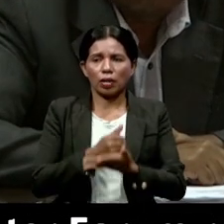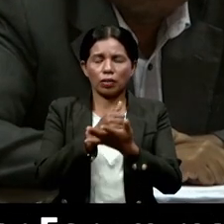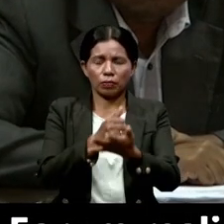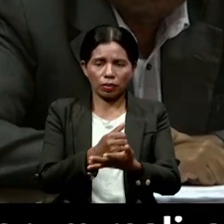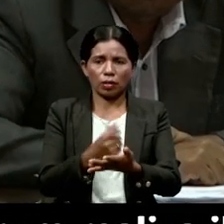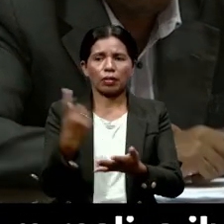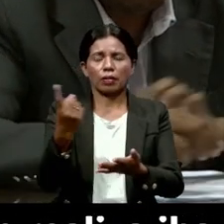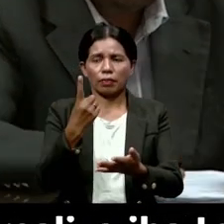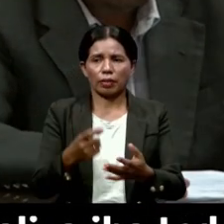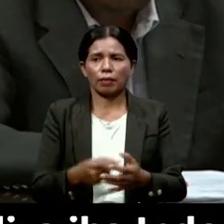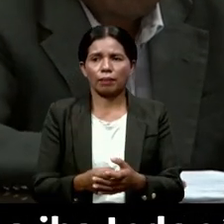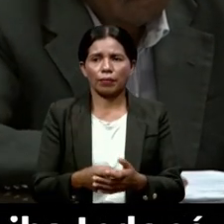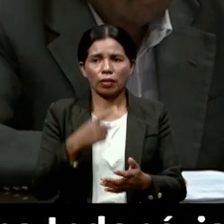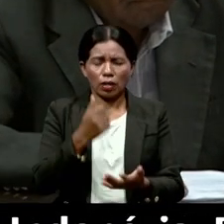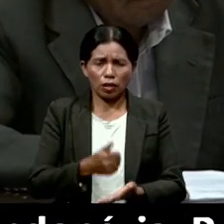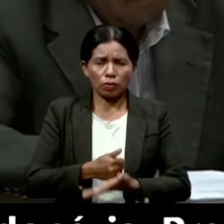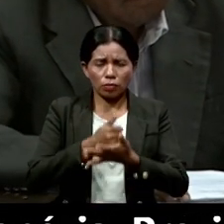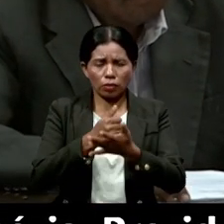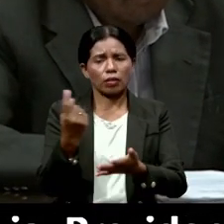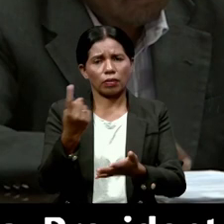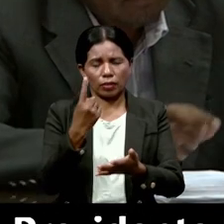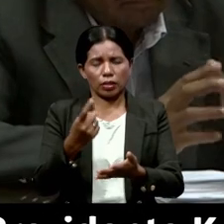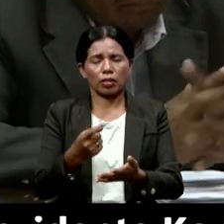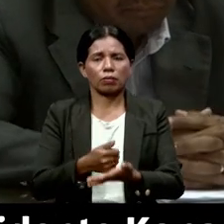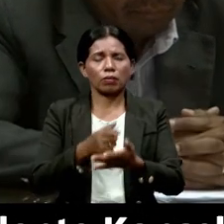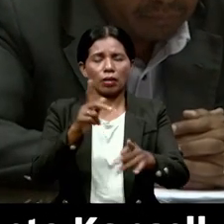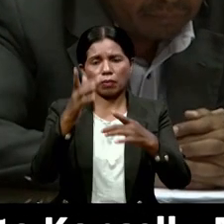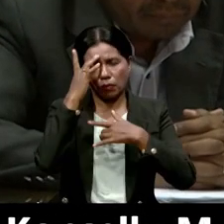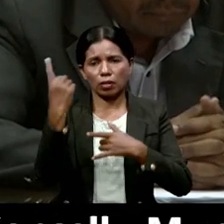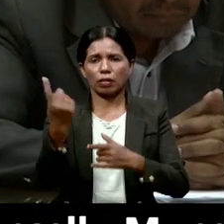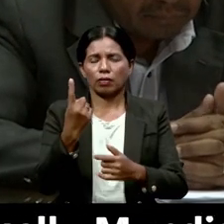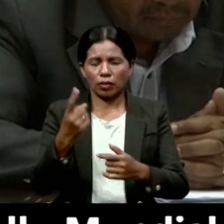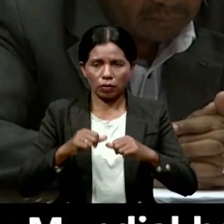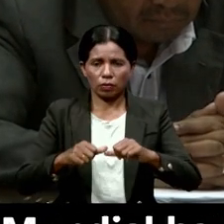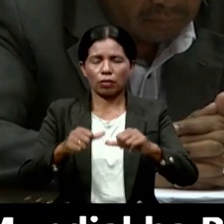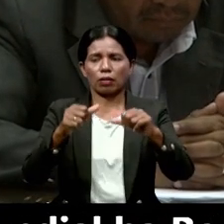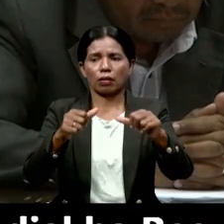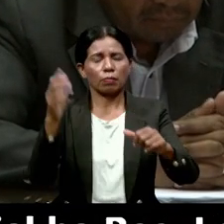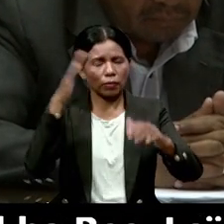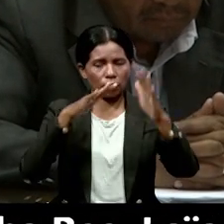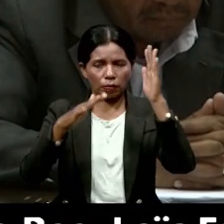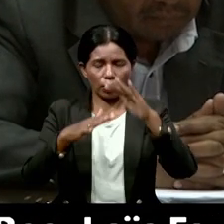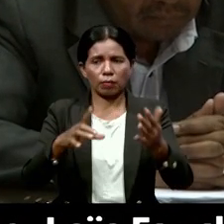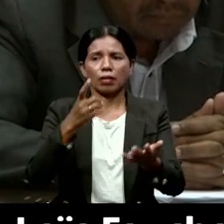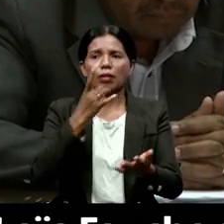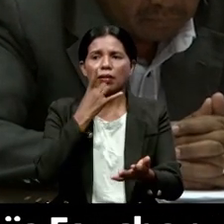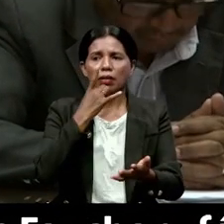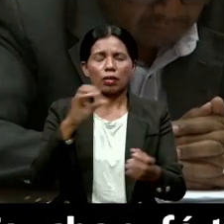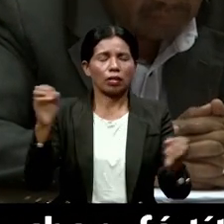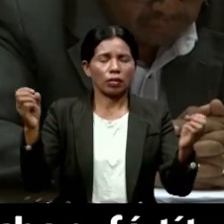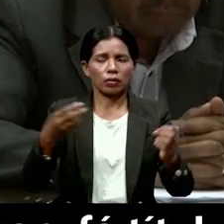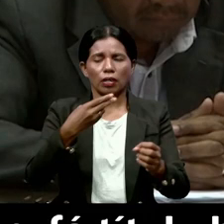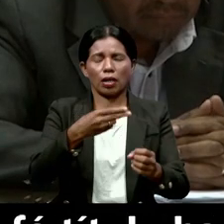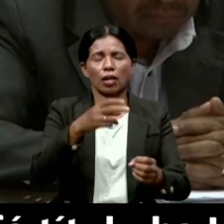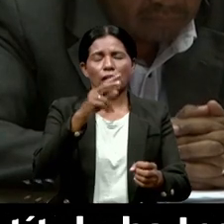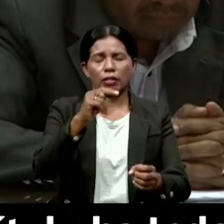fase atendimento lá na fase sabe bem. O problema aí lá os puramente culpa a engenharia, lá